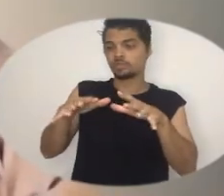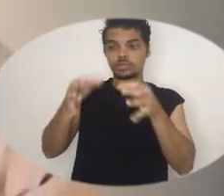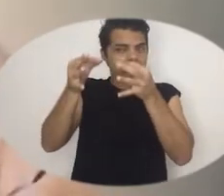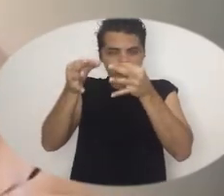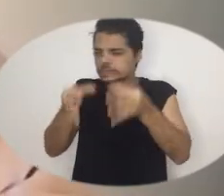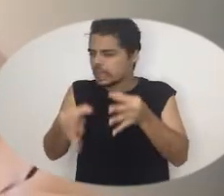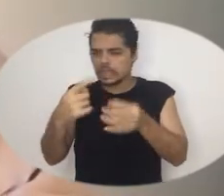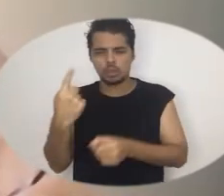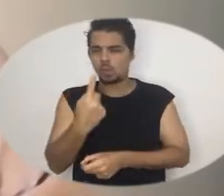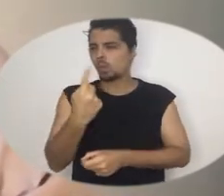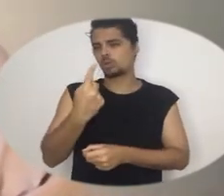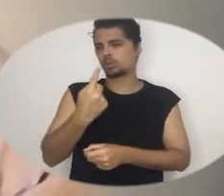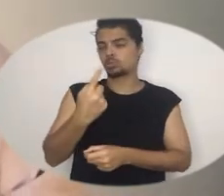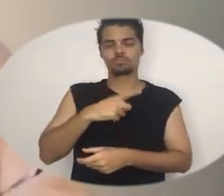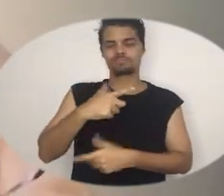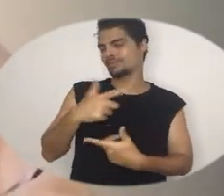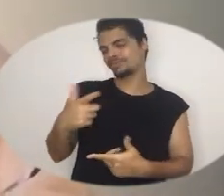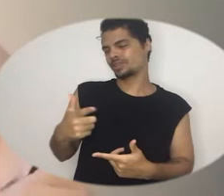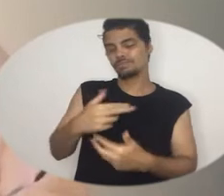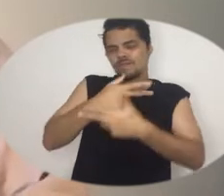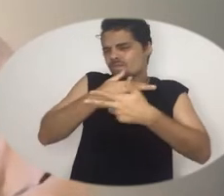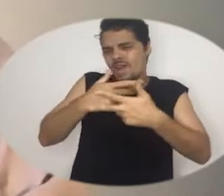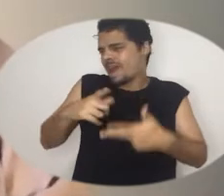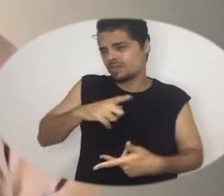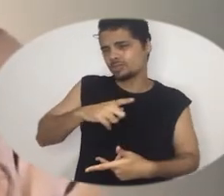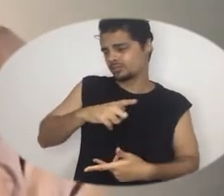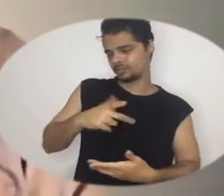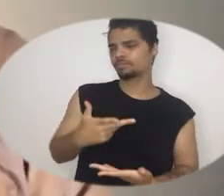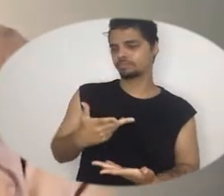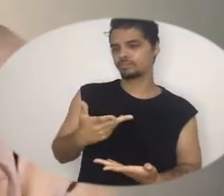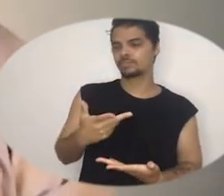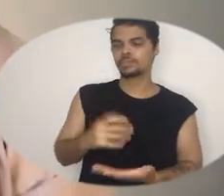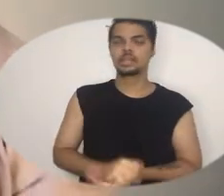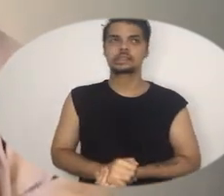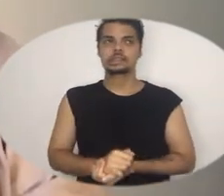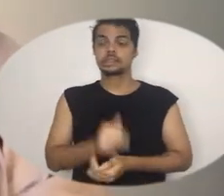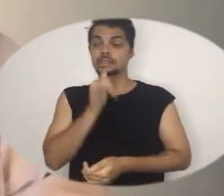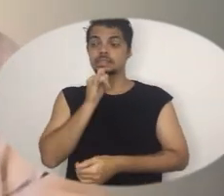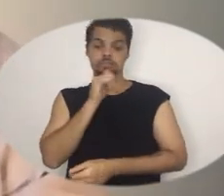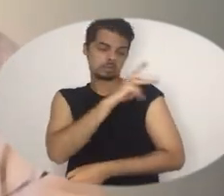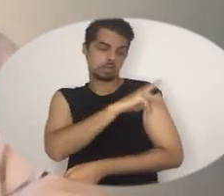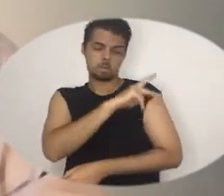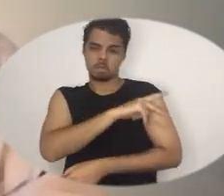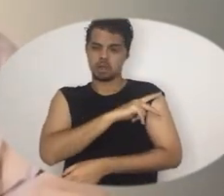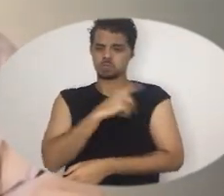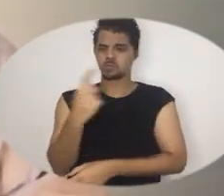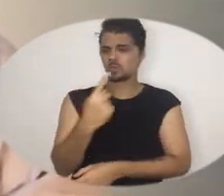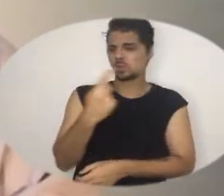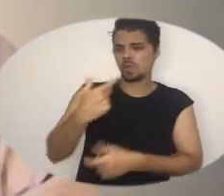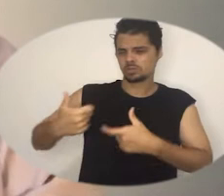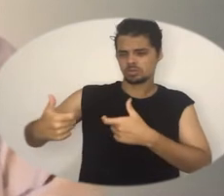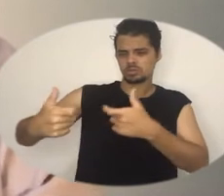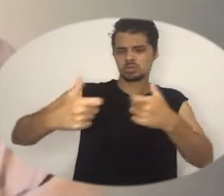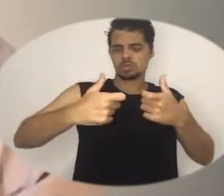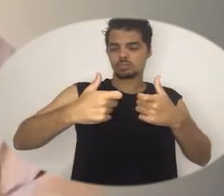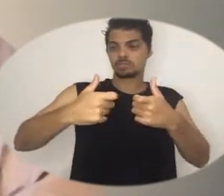no rio em Minas e em São Paulo não era o mesmo que acontecia em outras províncias enquanto o sete de setembro de